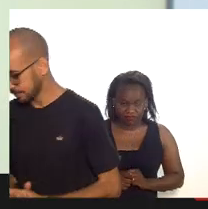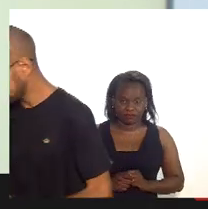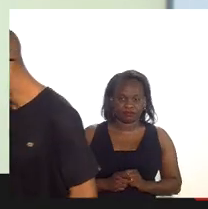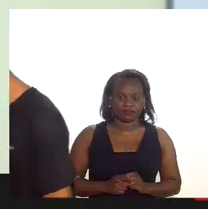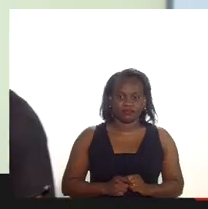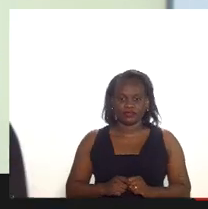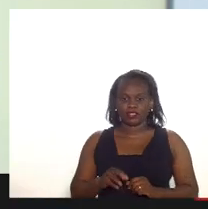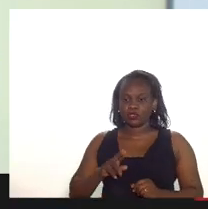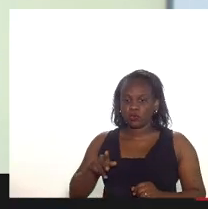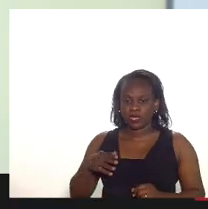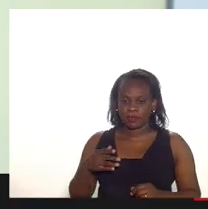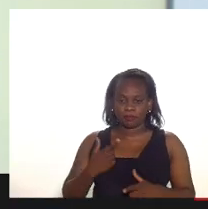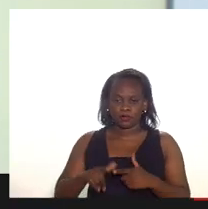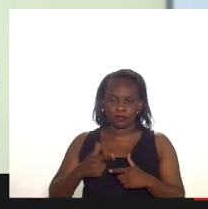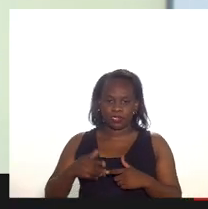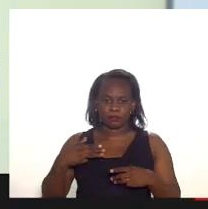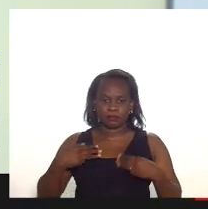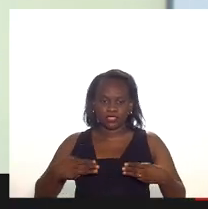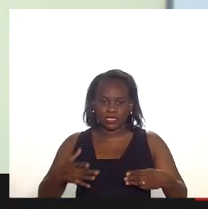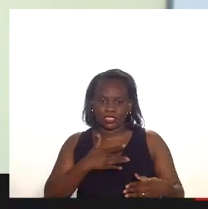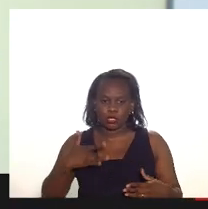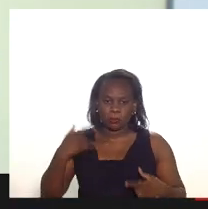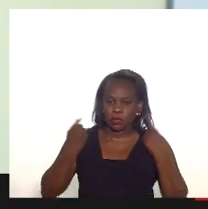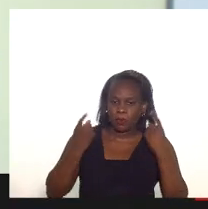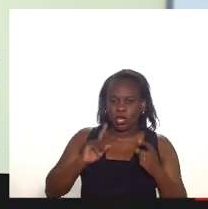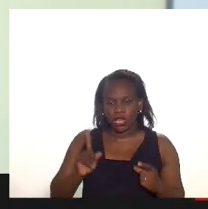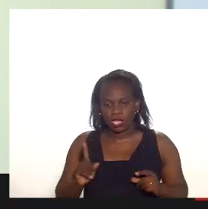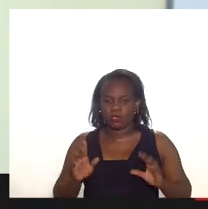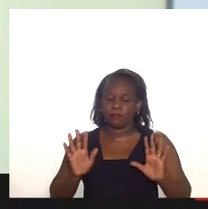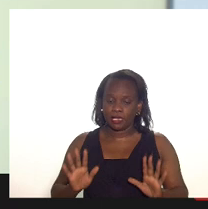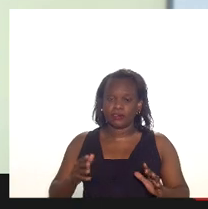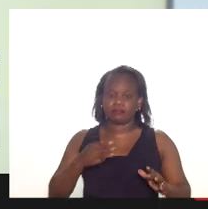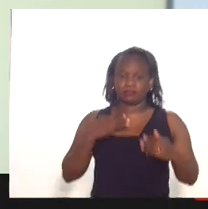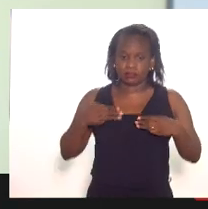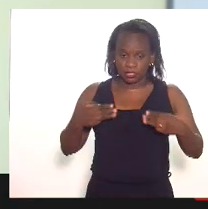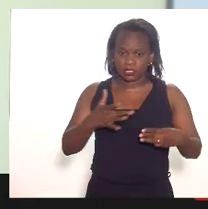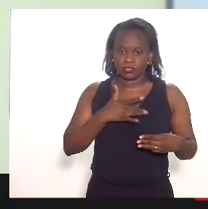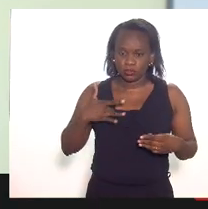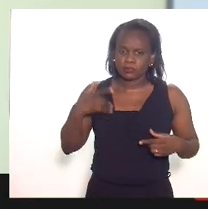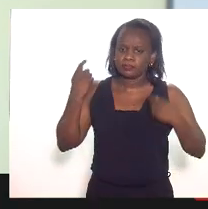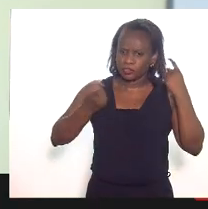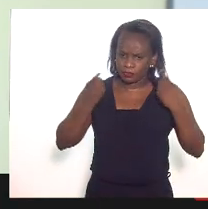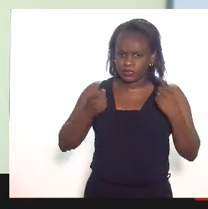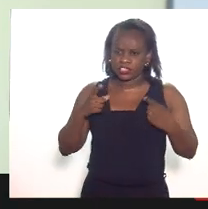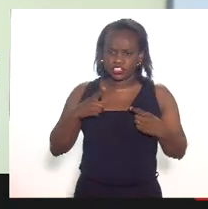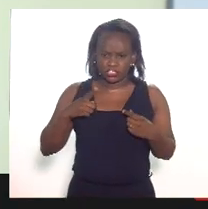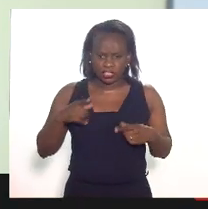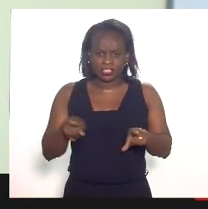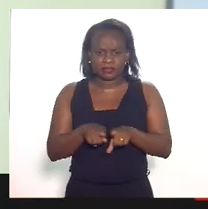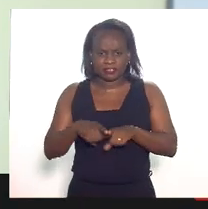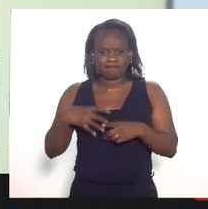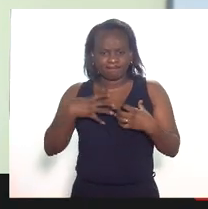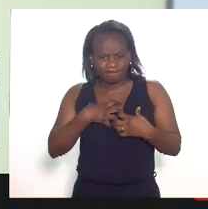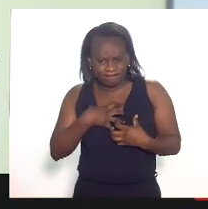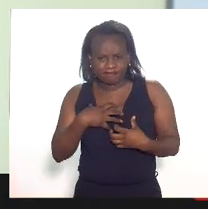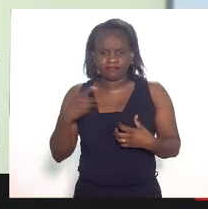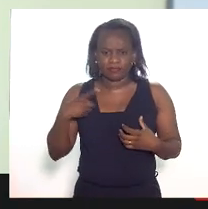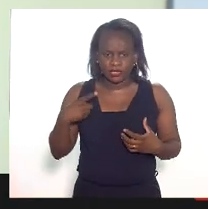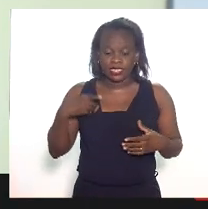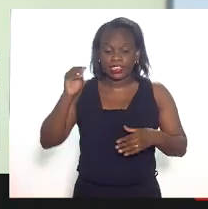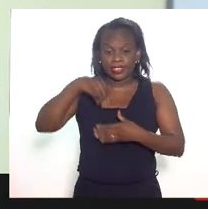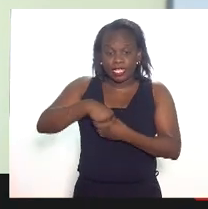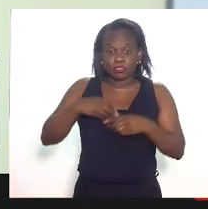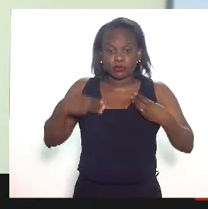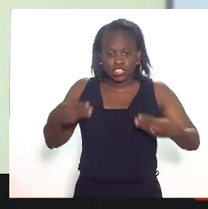Eu garanto ao senhor, está preocupado, está sensibilizado, e dentro do que o Ministério da Saúde é capaz de